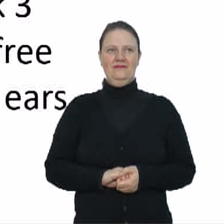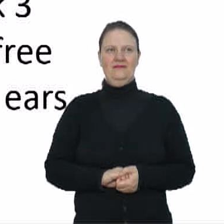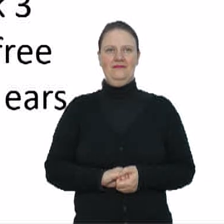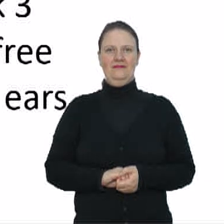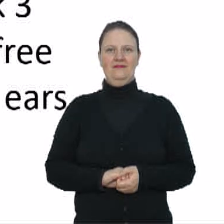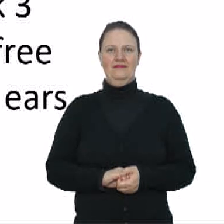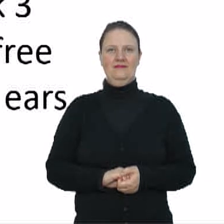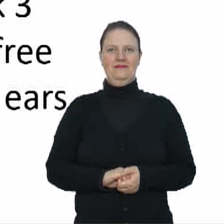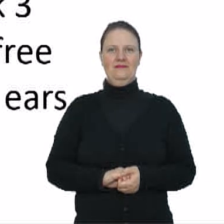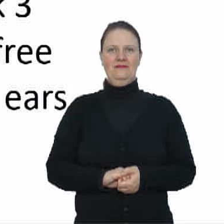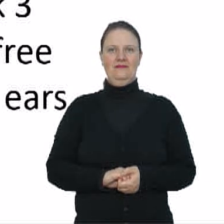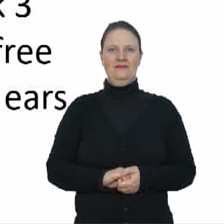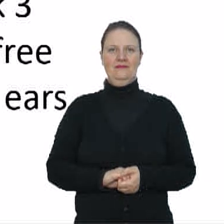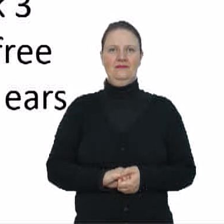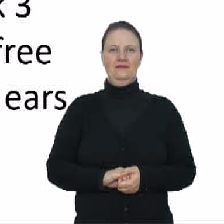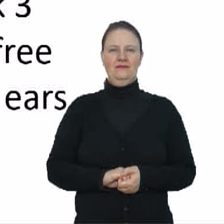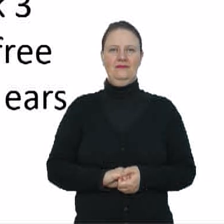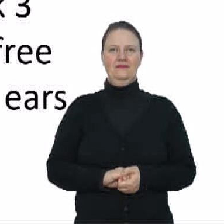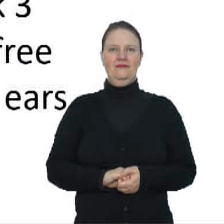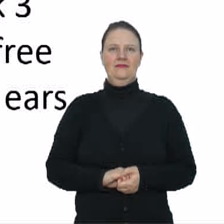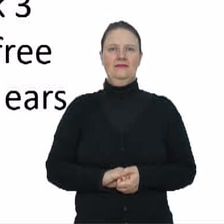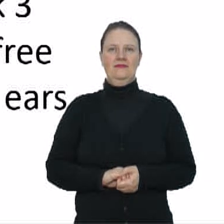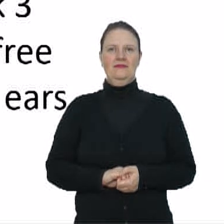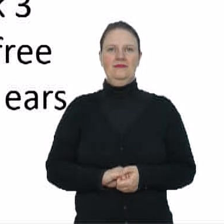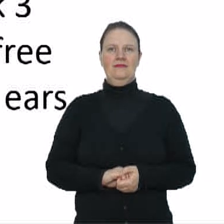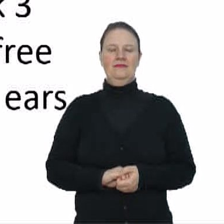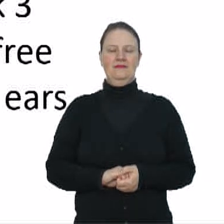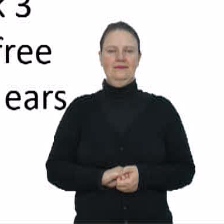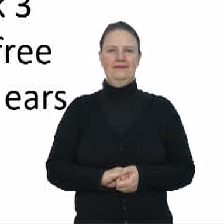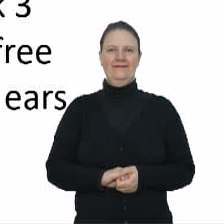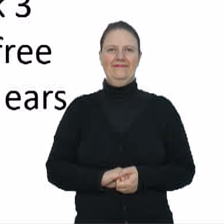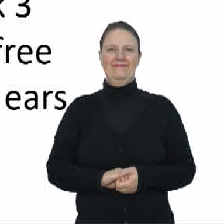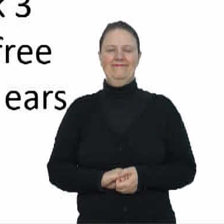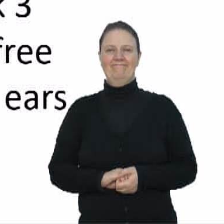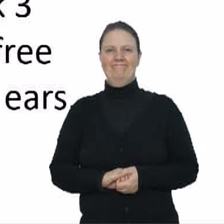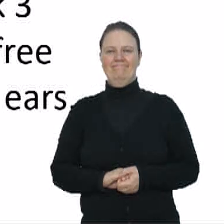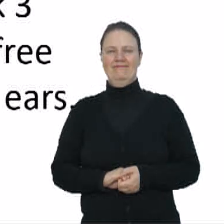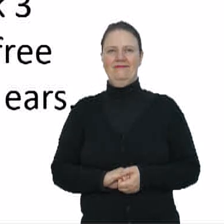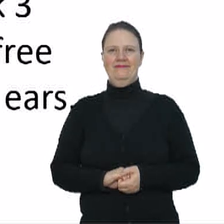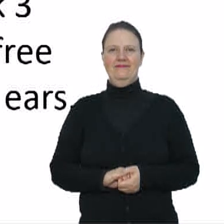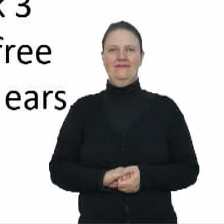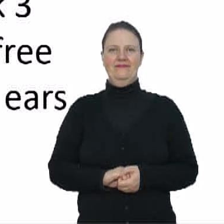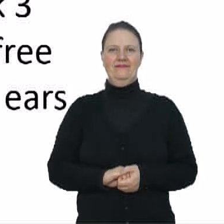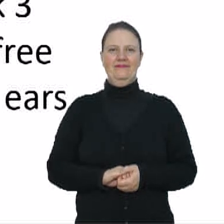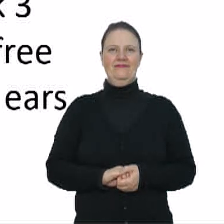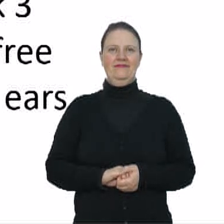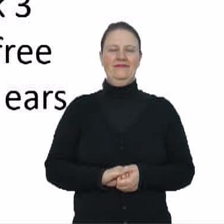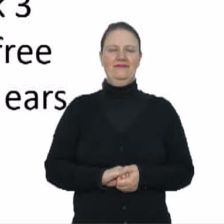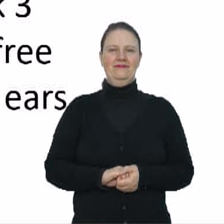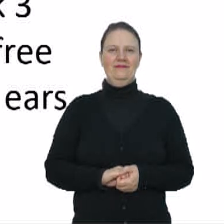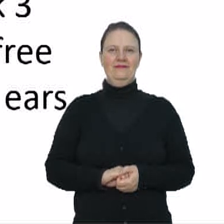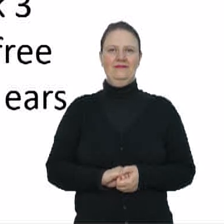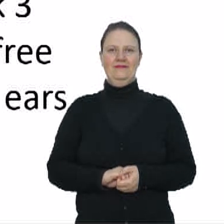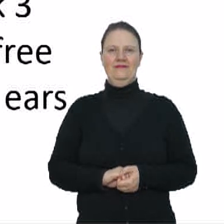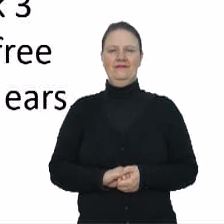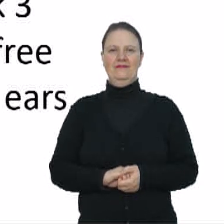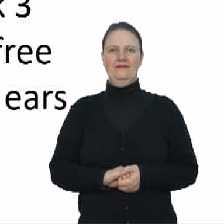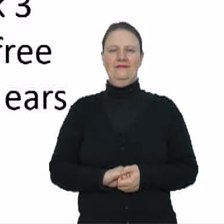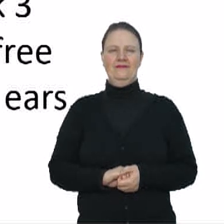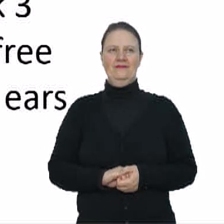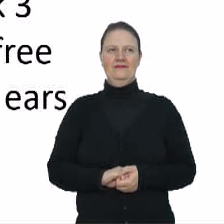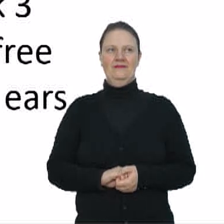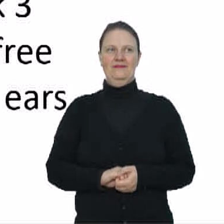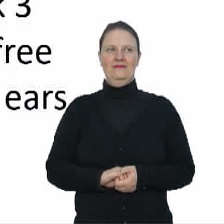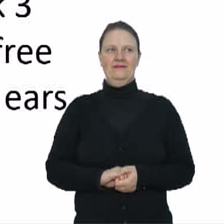tend to be leaner, and the protein help build muscles. So, eat right, exercise, and